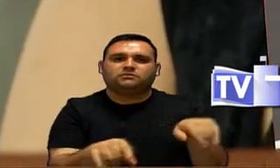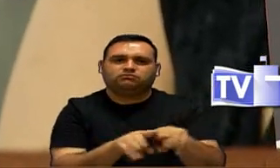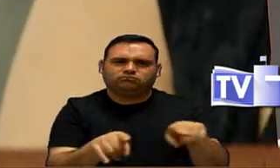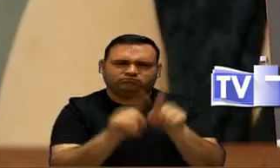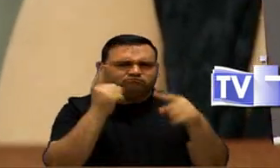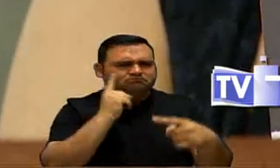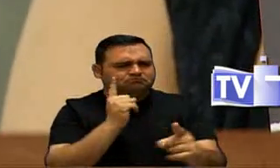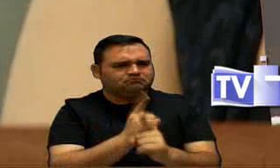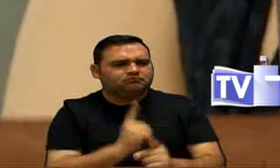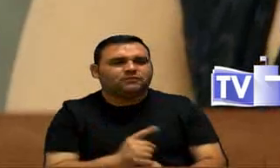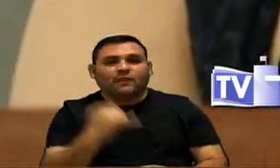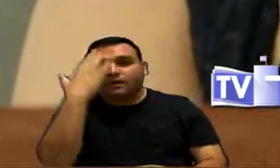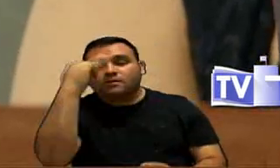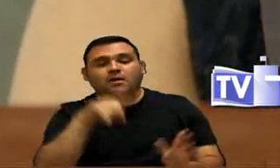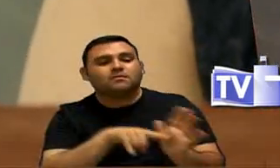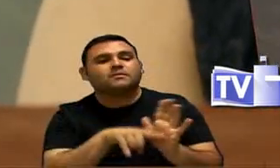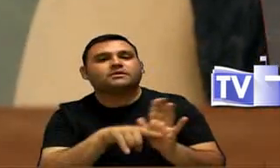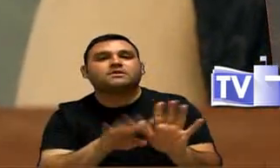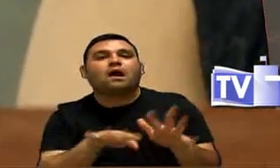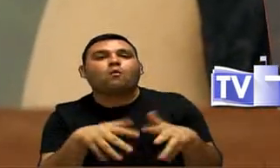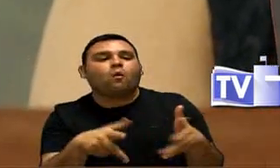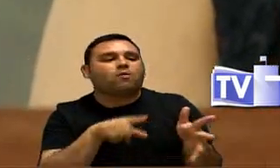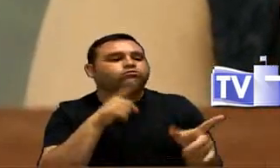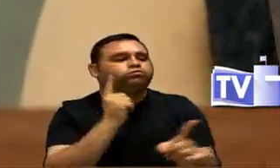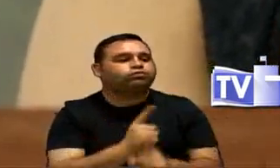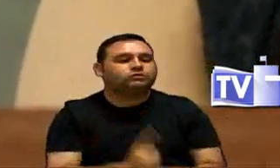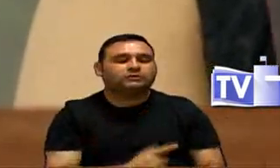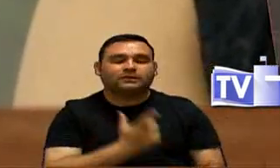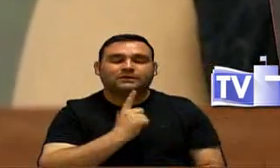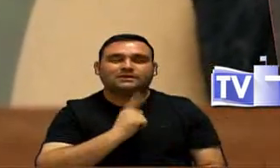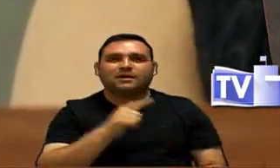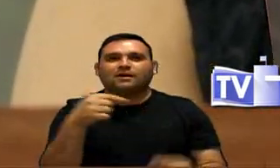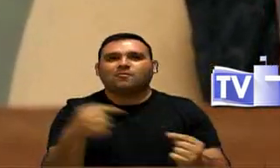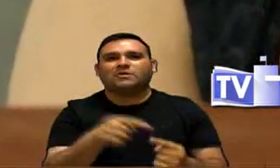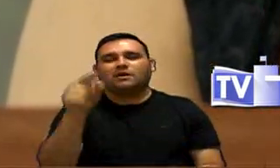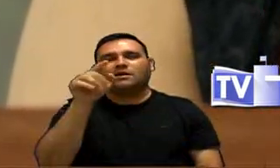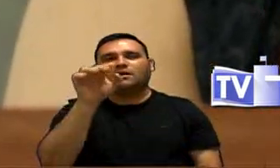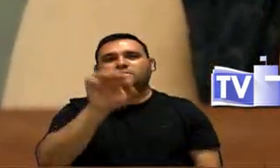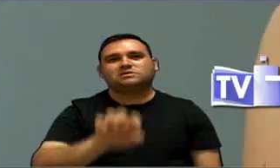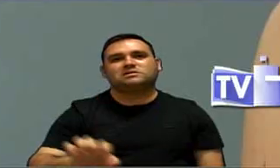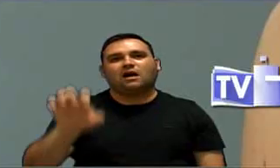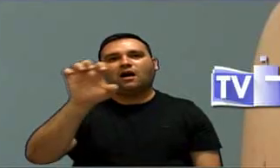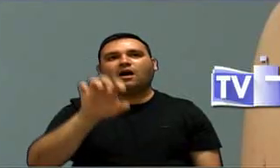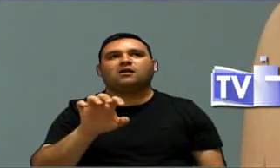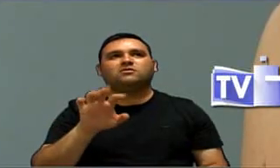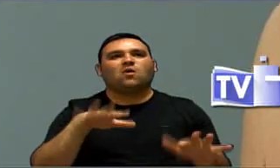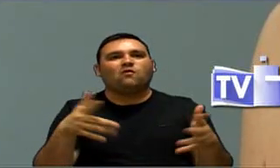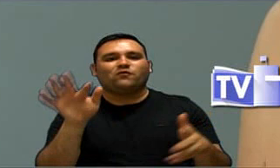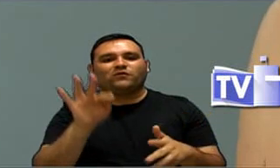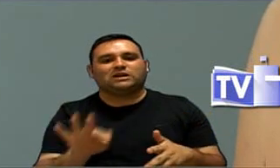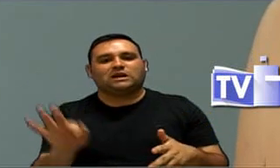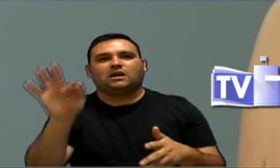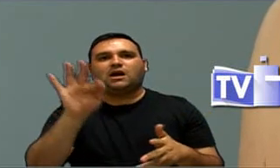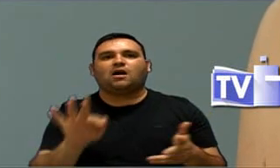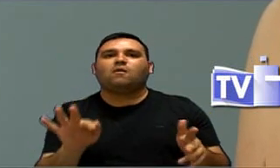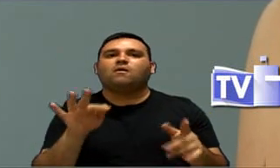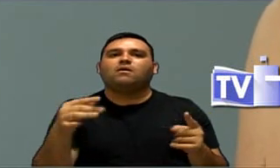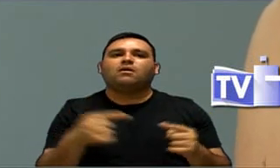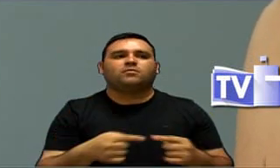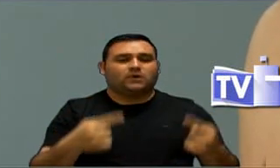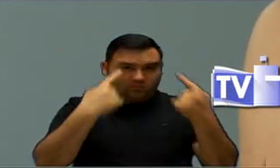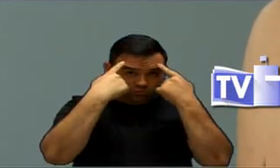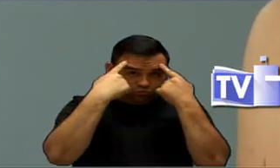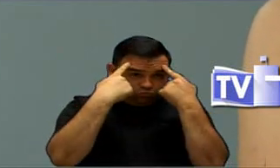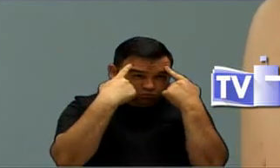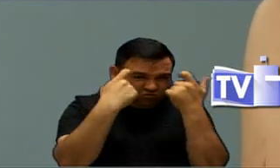a gente conhecer os tipos de pesquisa que são feitas a nível estadual, a nível federal, sobre a